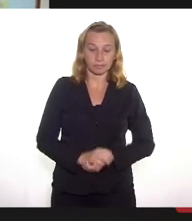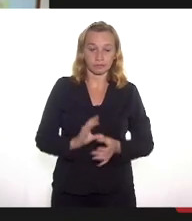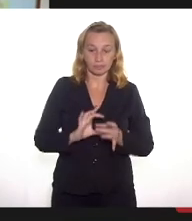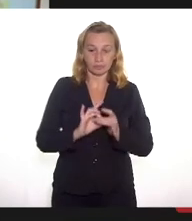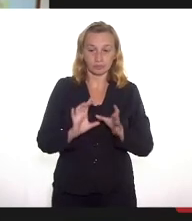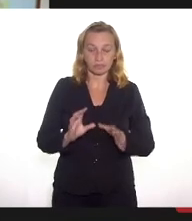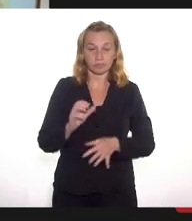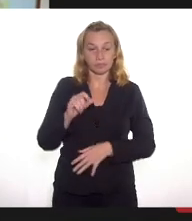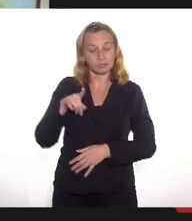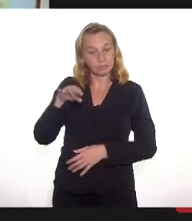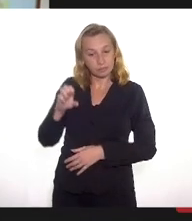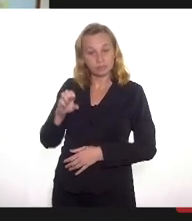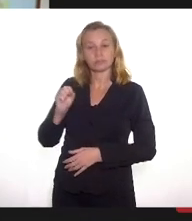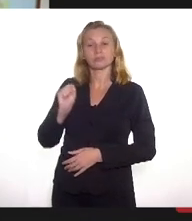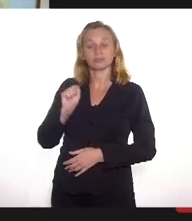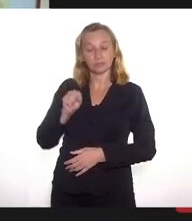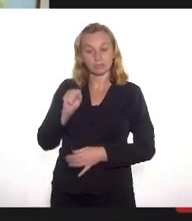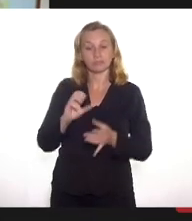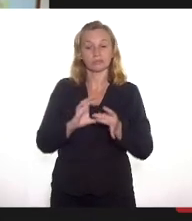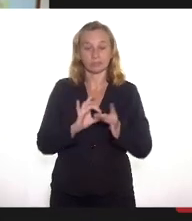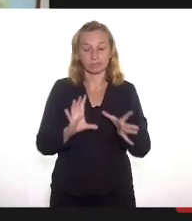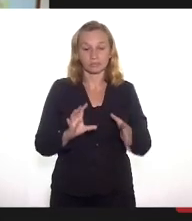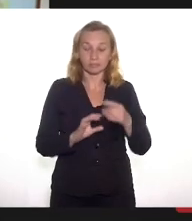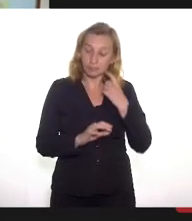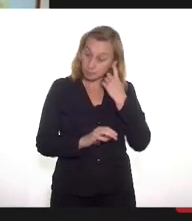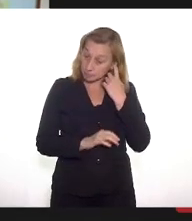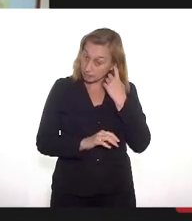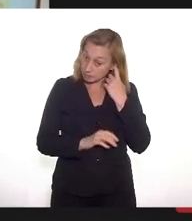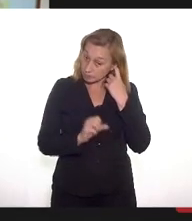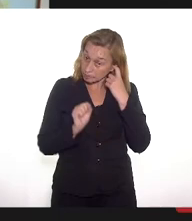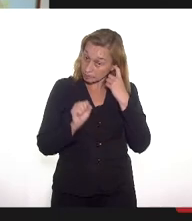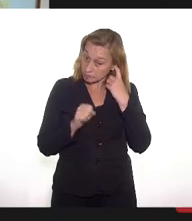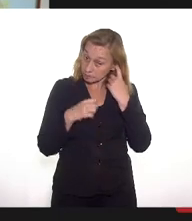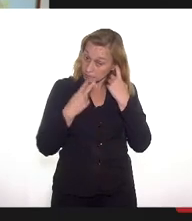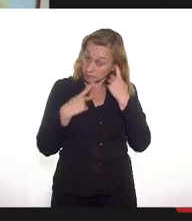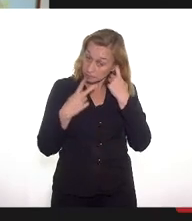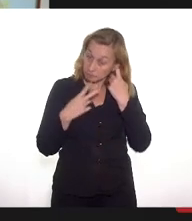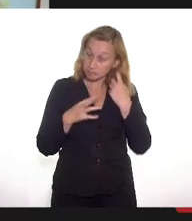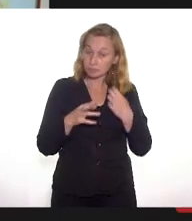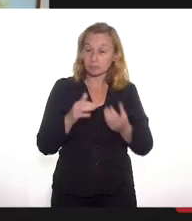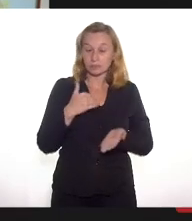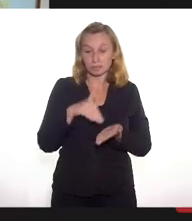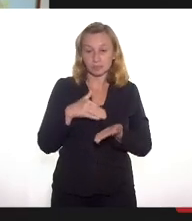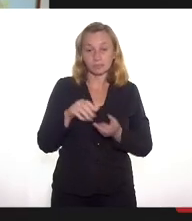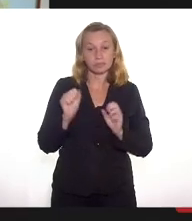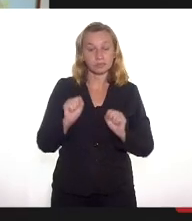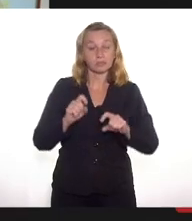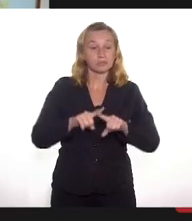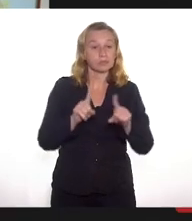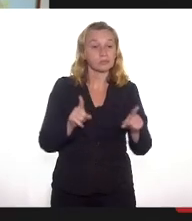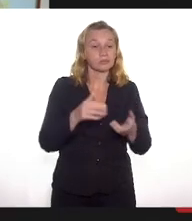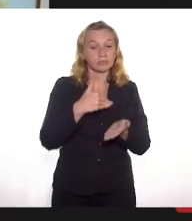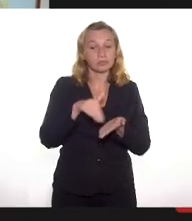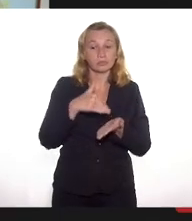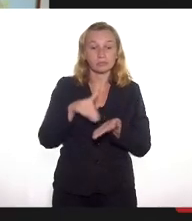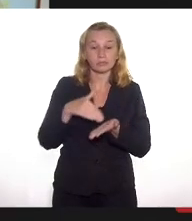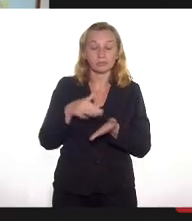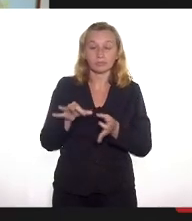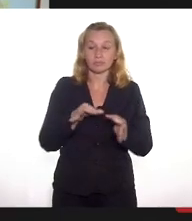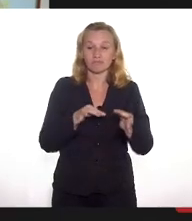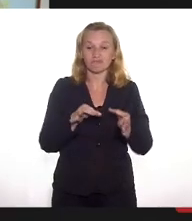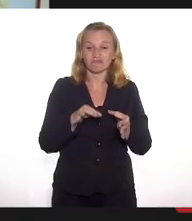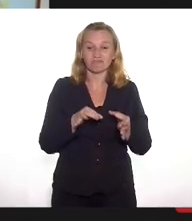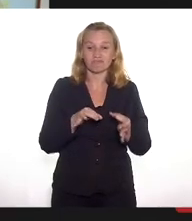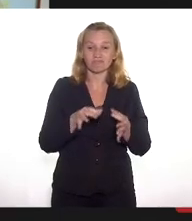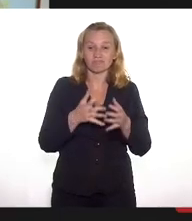até que tem autonomia assim é a pode transmitir para ele se acreditar que poderia muito bem mas o secretário ele vai estar te dar um novo